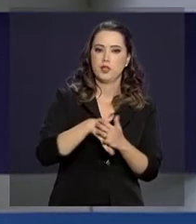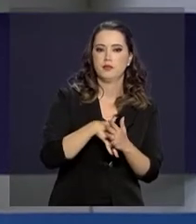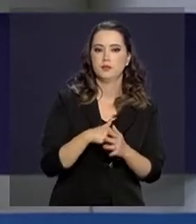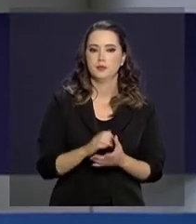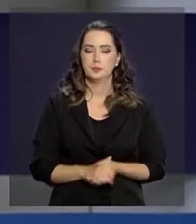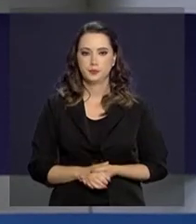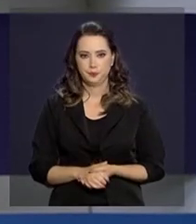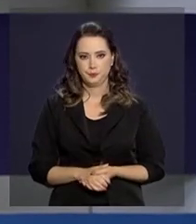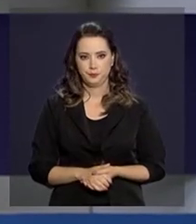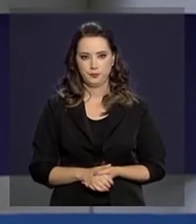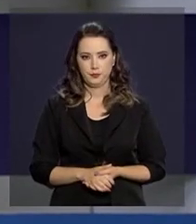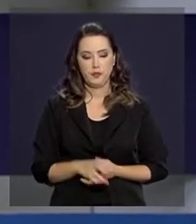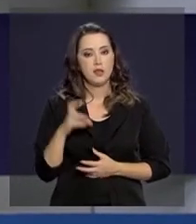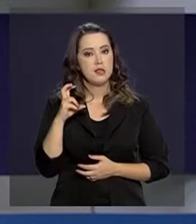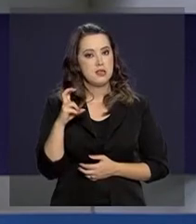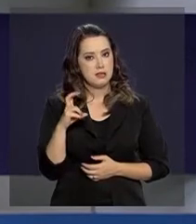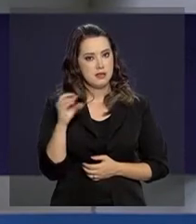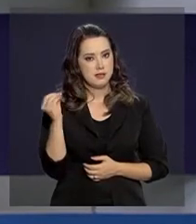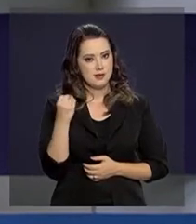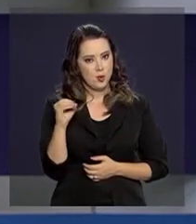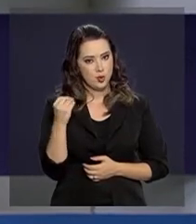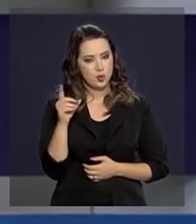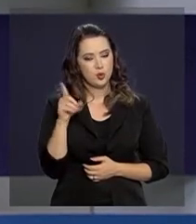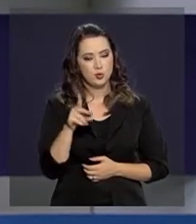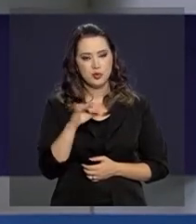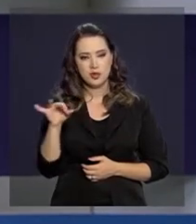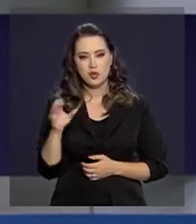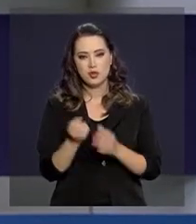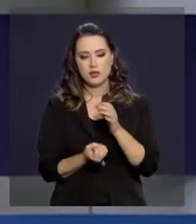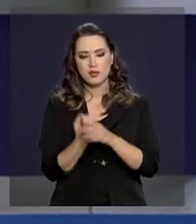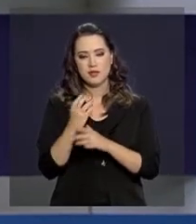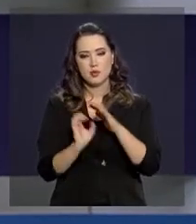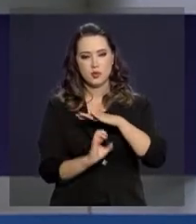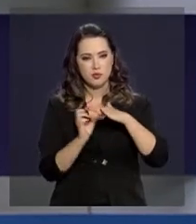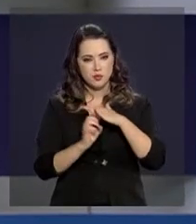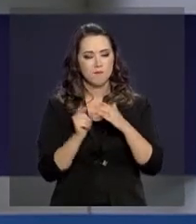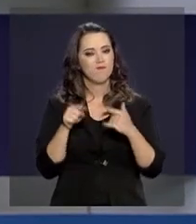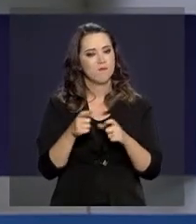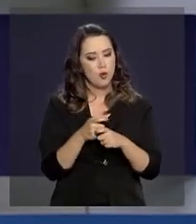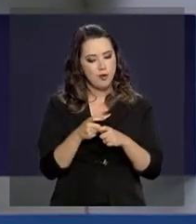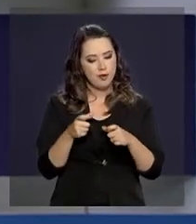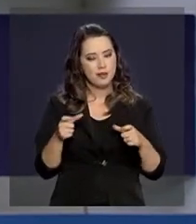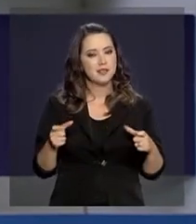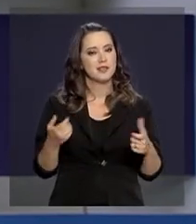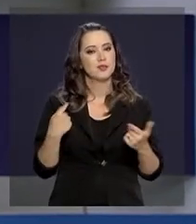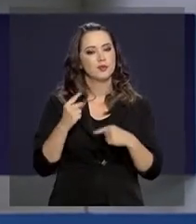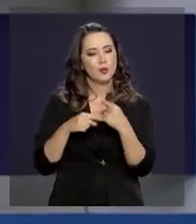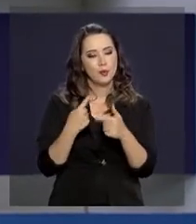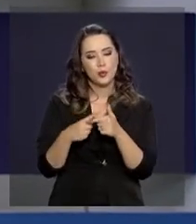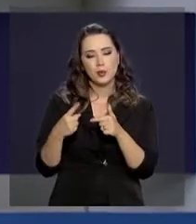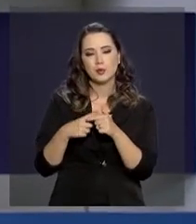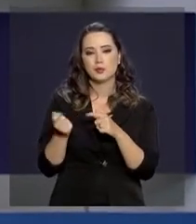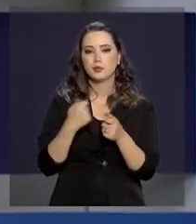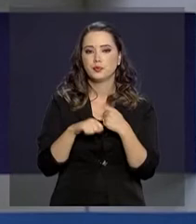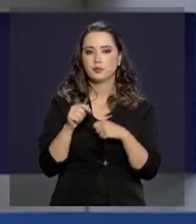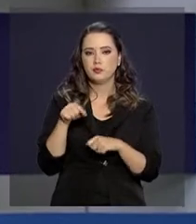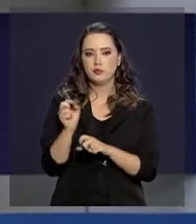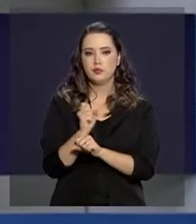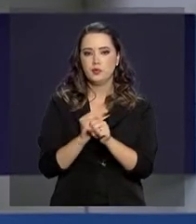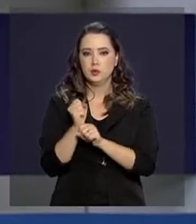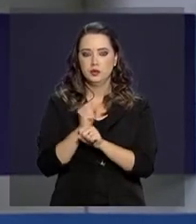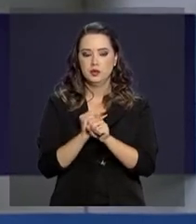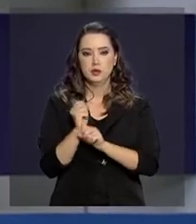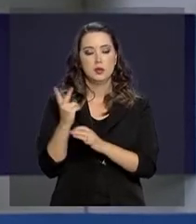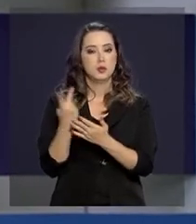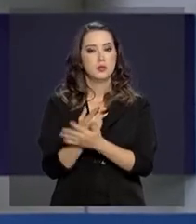5 de outubro é dia do empreendedor uma categoria que voltou a crescer após a crise econômica só neste ano foram